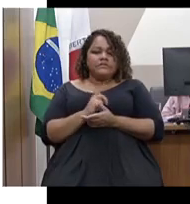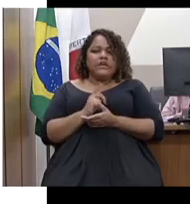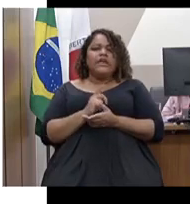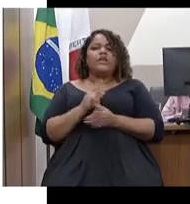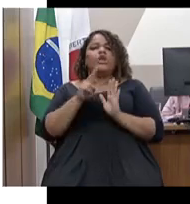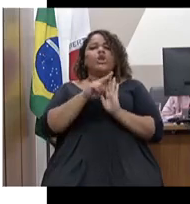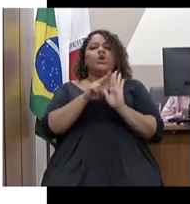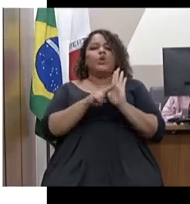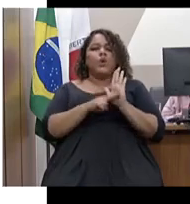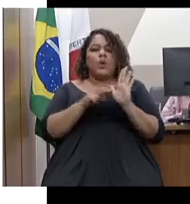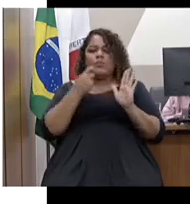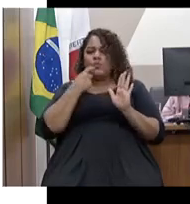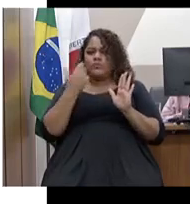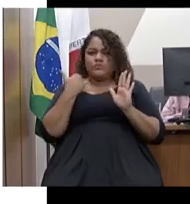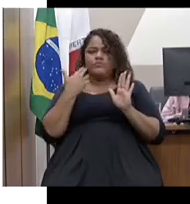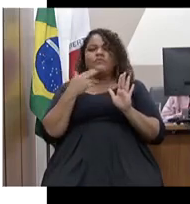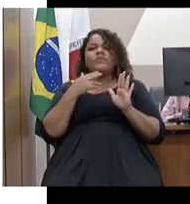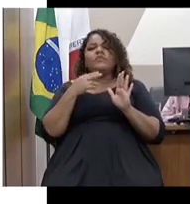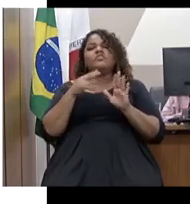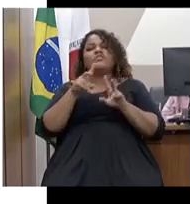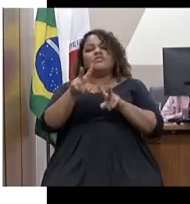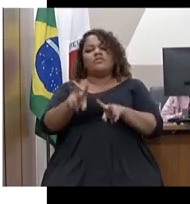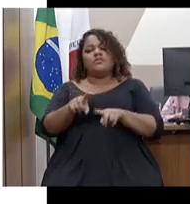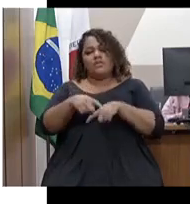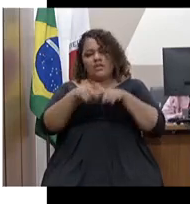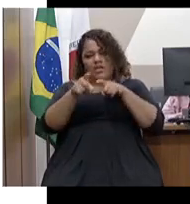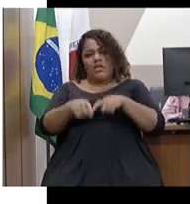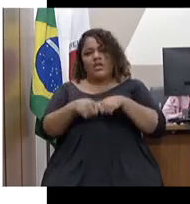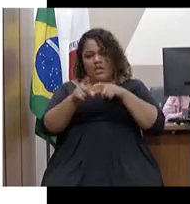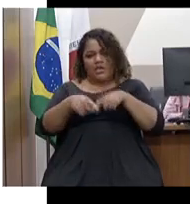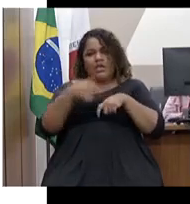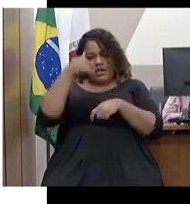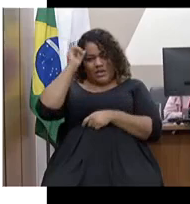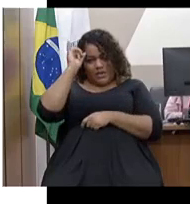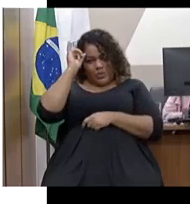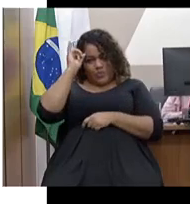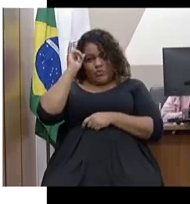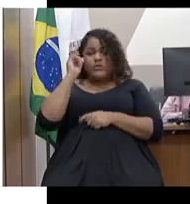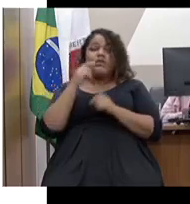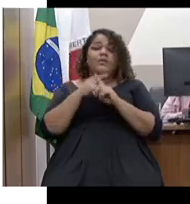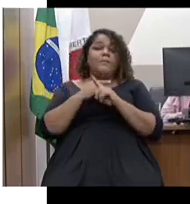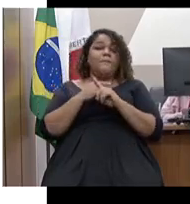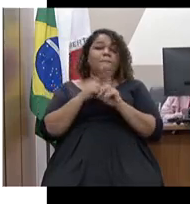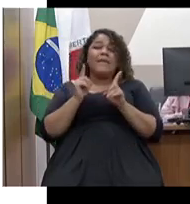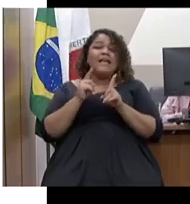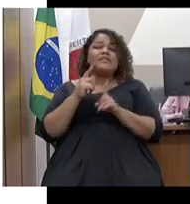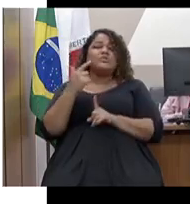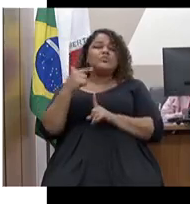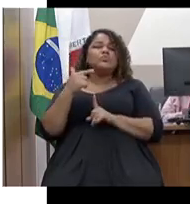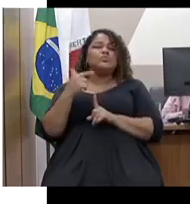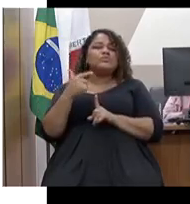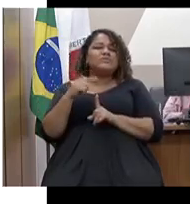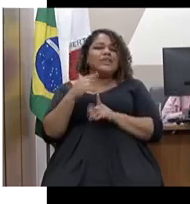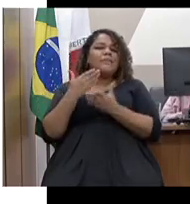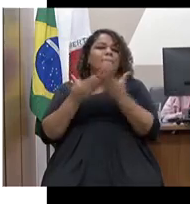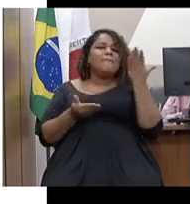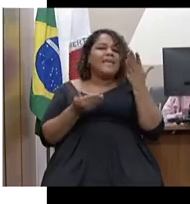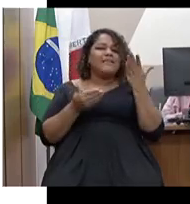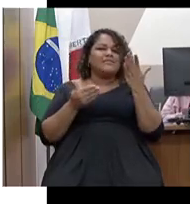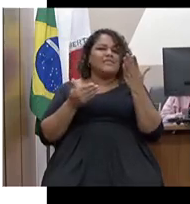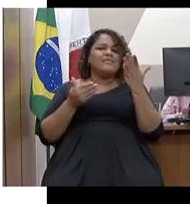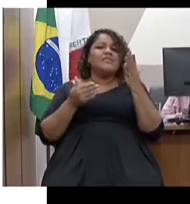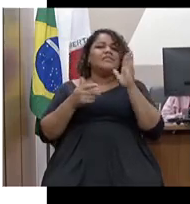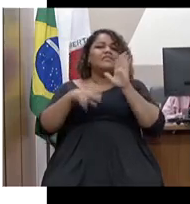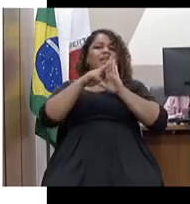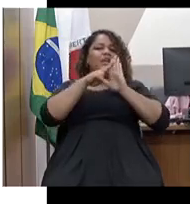Norma sobre agricultura mas não houve perda real em relação à Norma anterior Eu acho que o que a perda real é